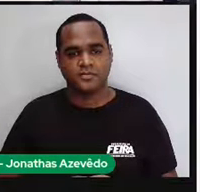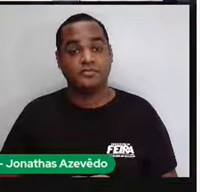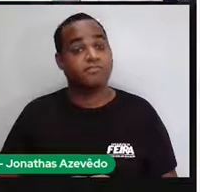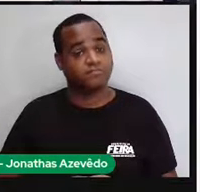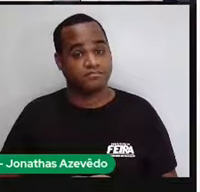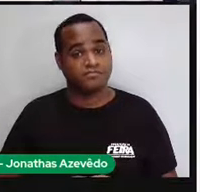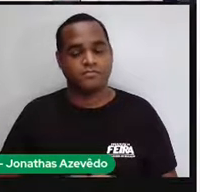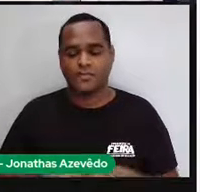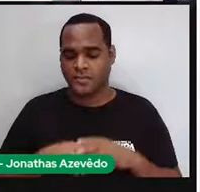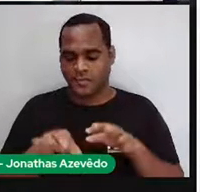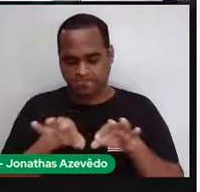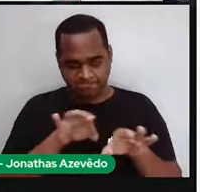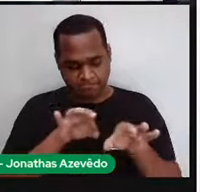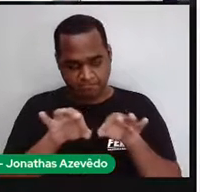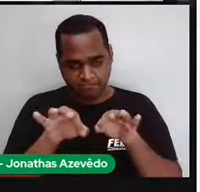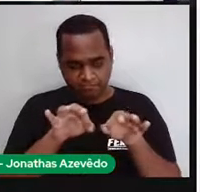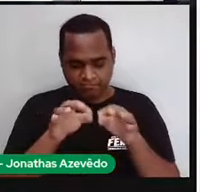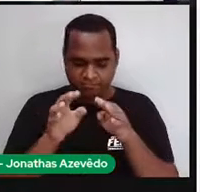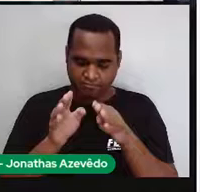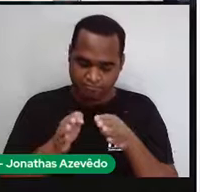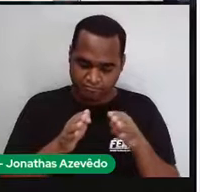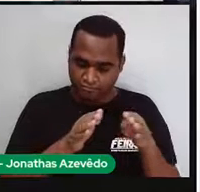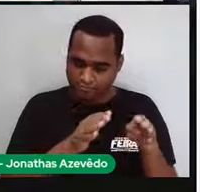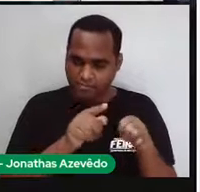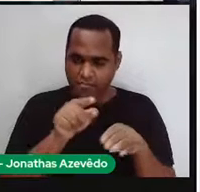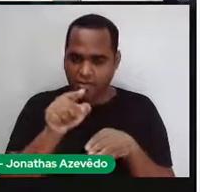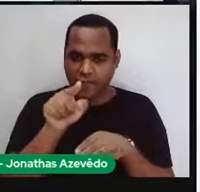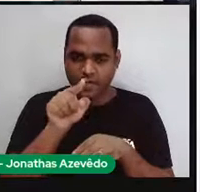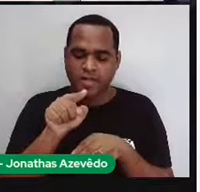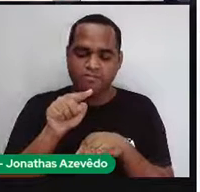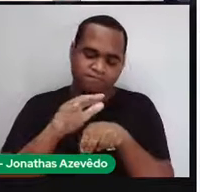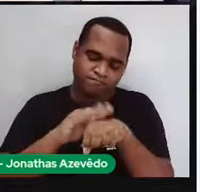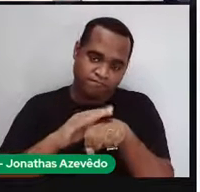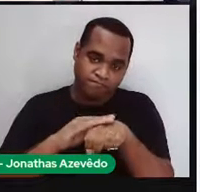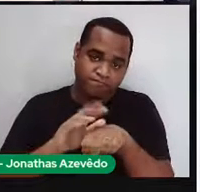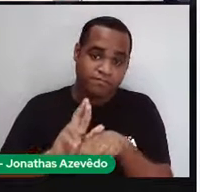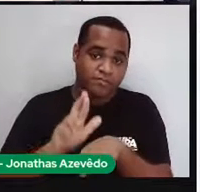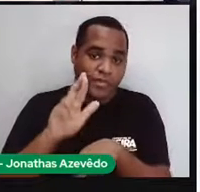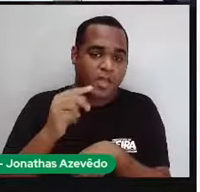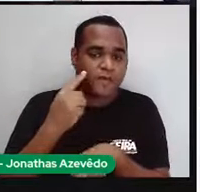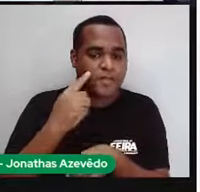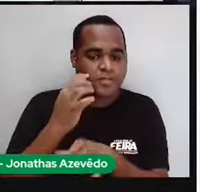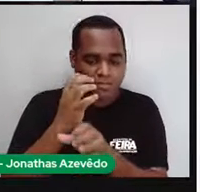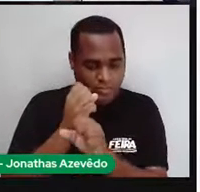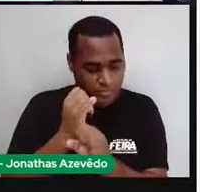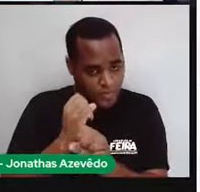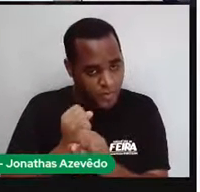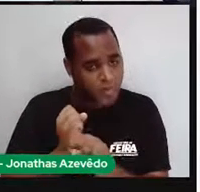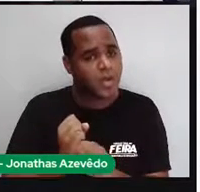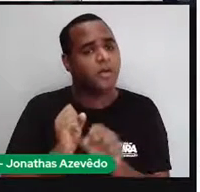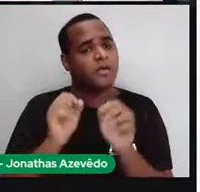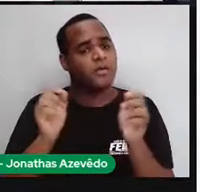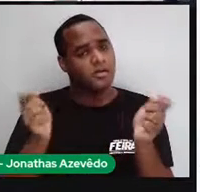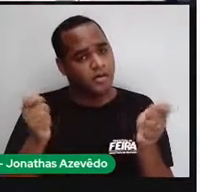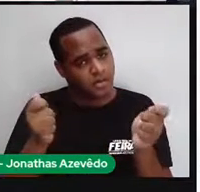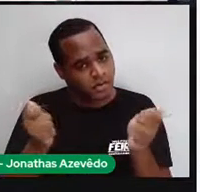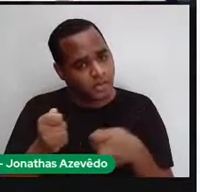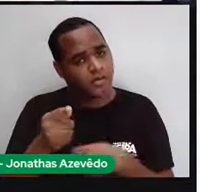o quanto eu tô organizando você está contando é